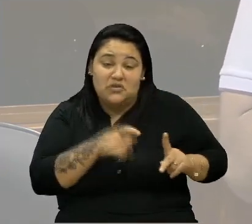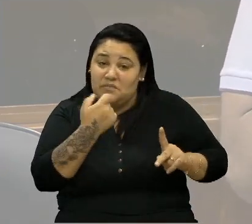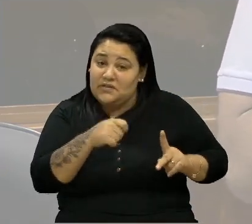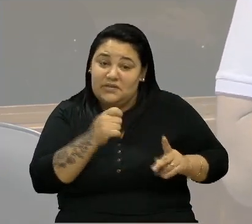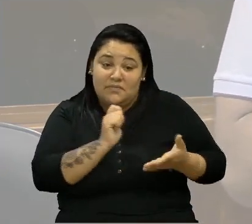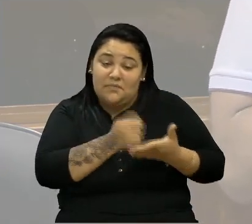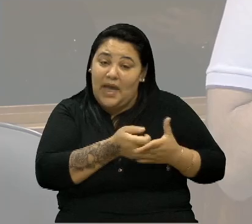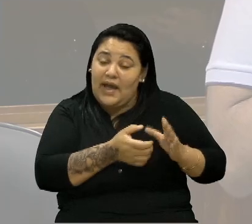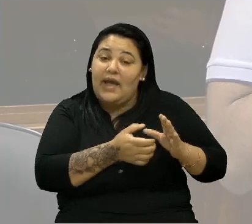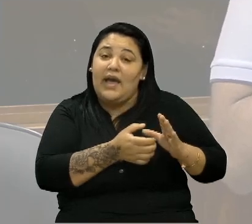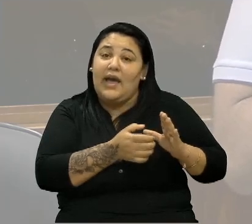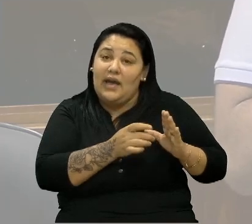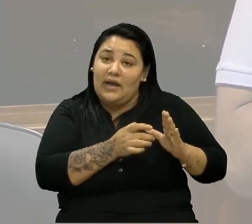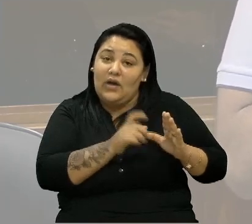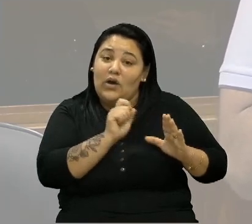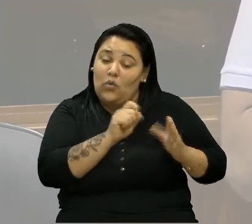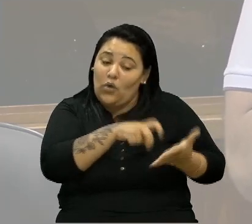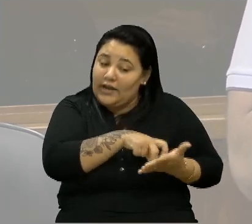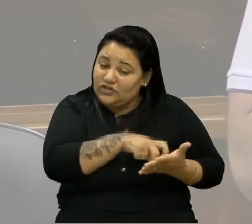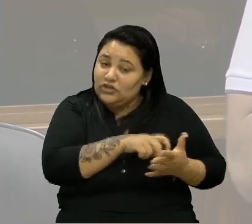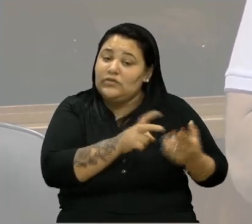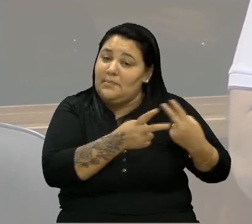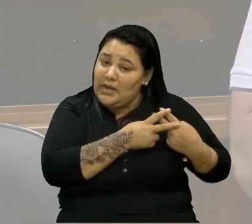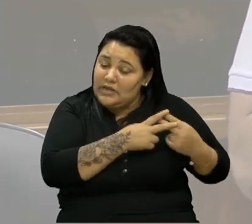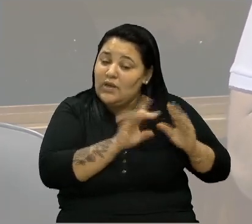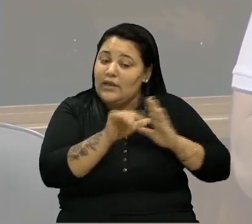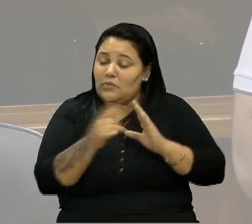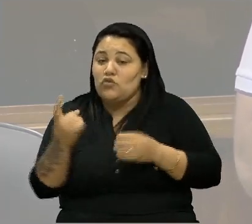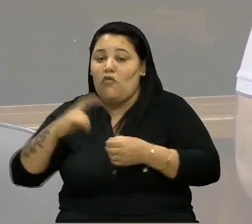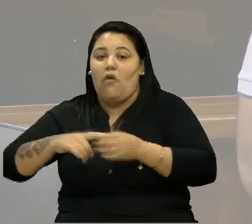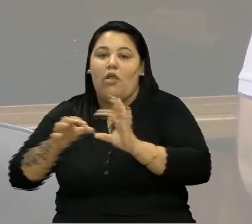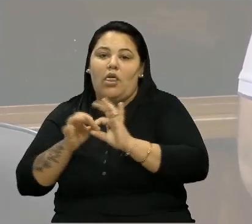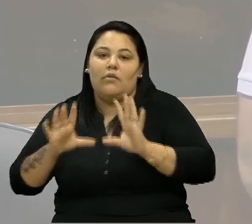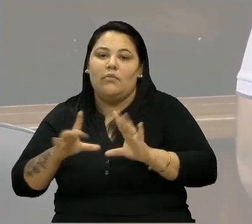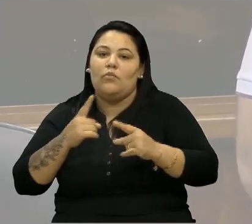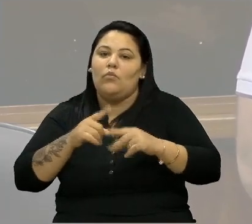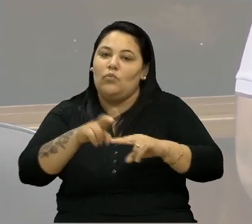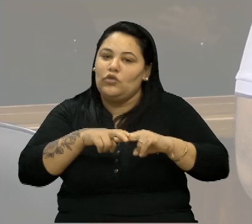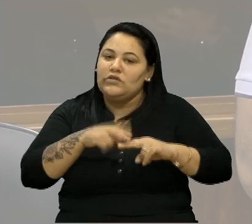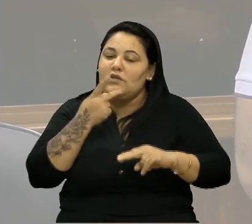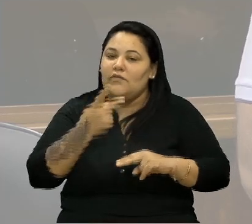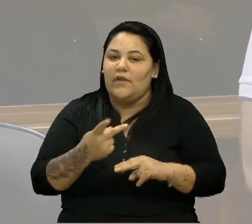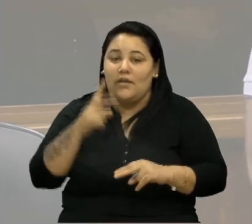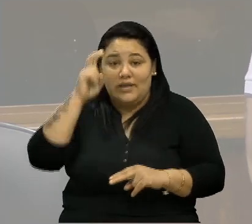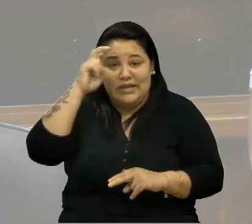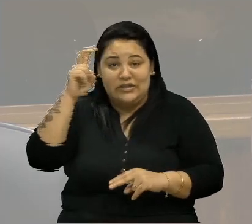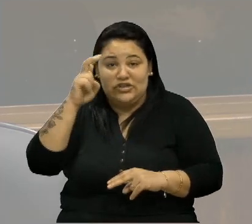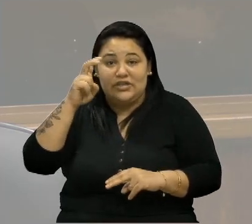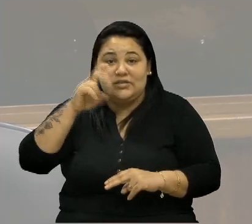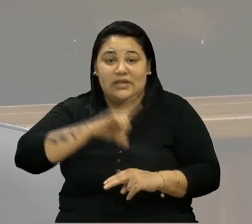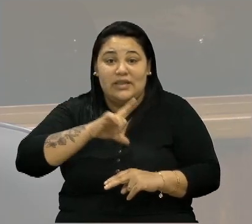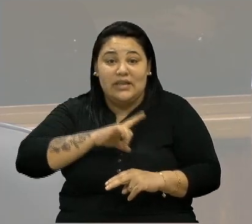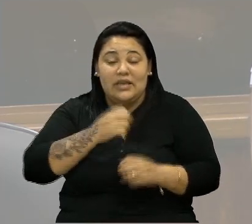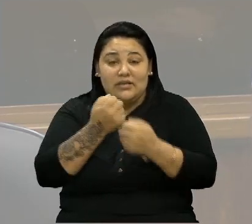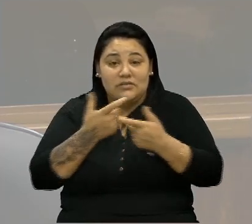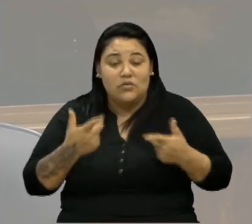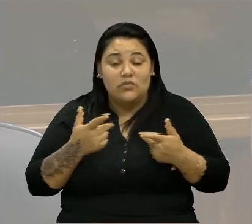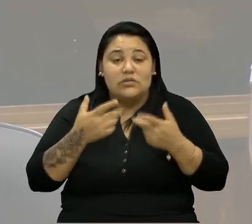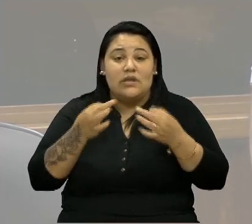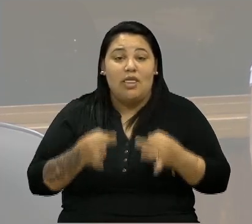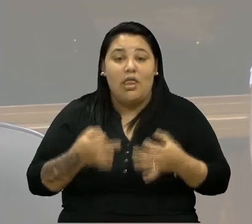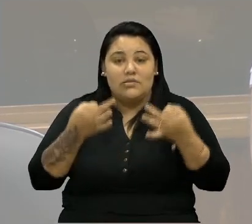liberdade e depois voltar. Por isso que eu digo que o bom senso tem que imperar. Agora,